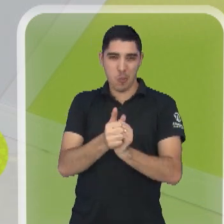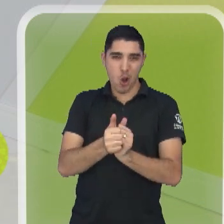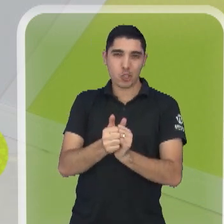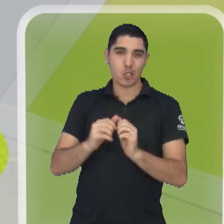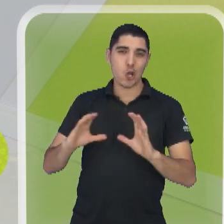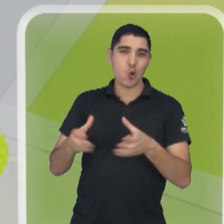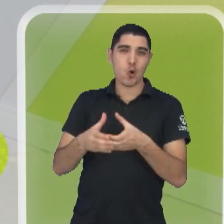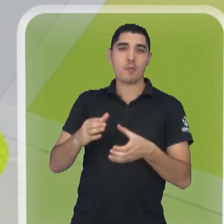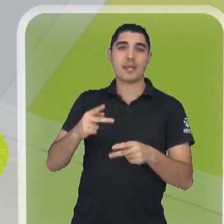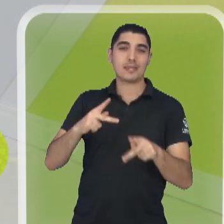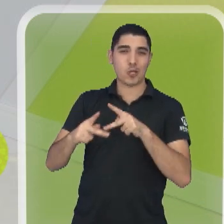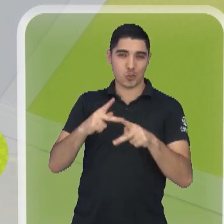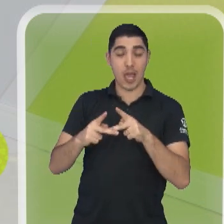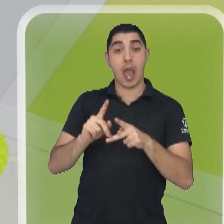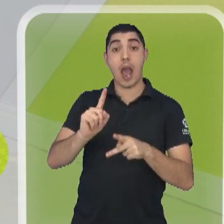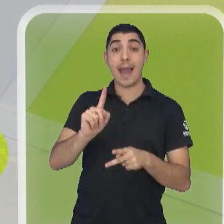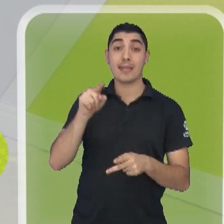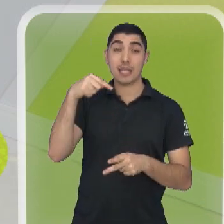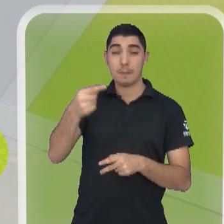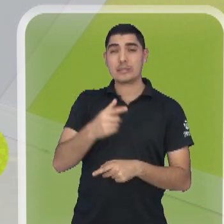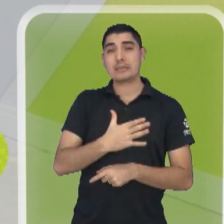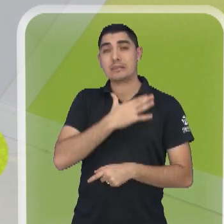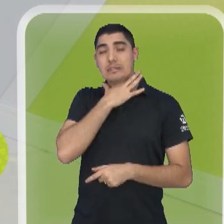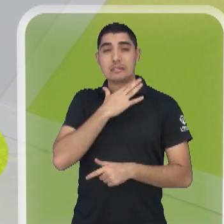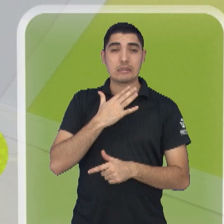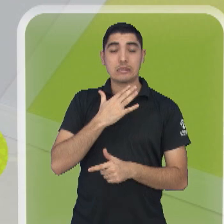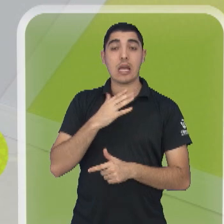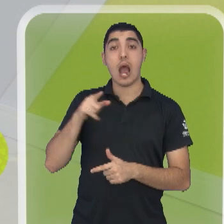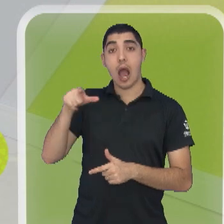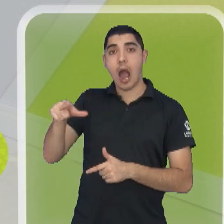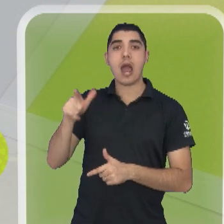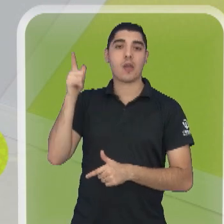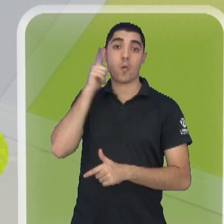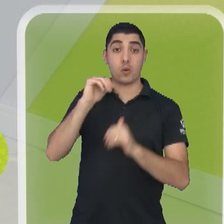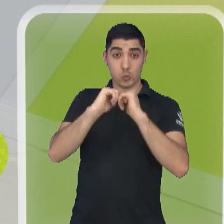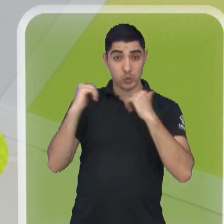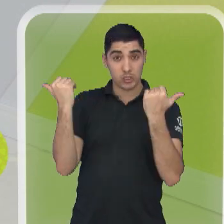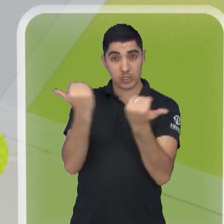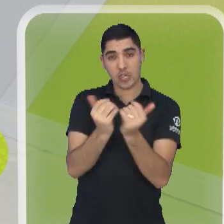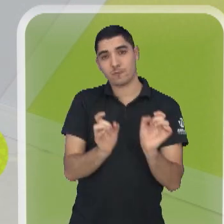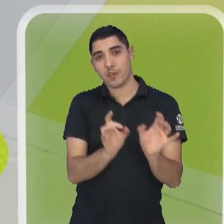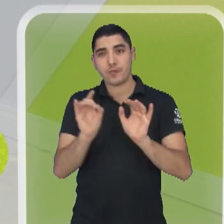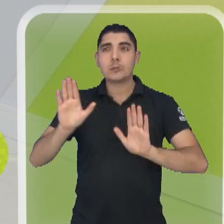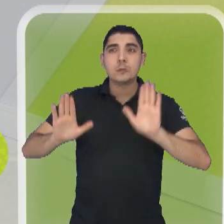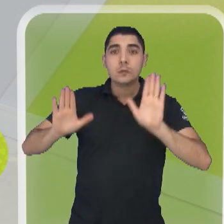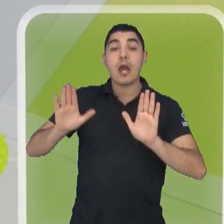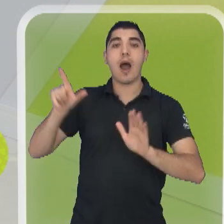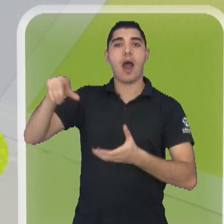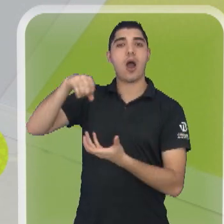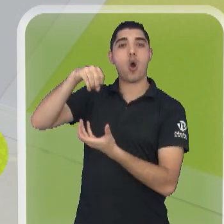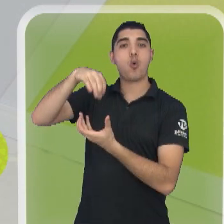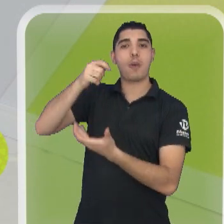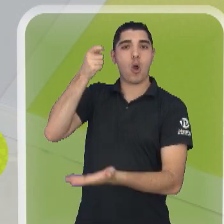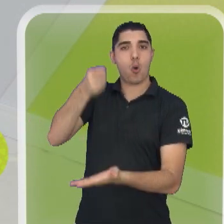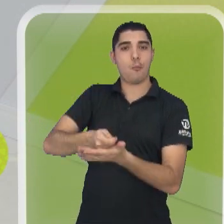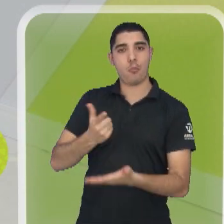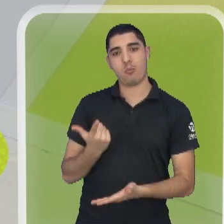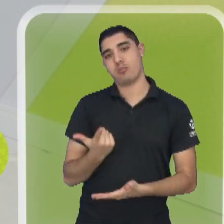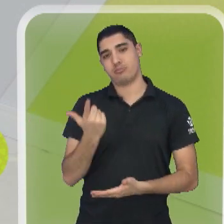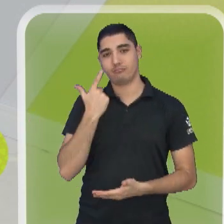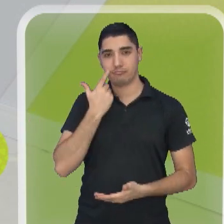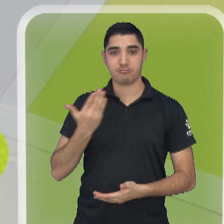das dívidas do clube, o estádio foi leiloado em 1975 e arrematado pela Urban, que administra até hoje.